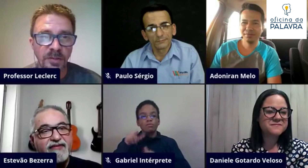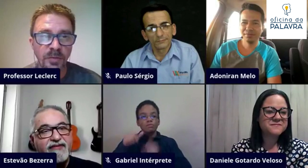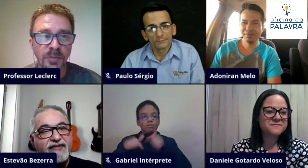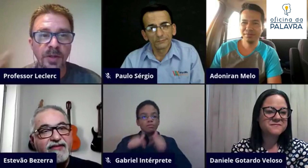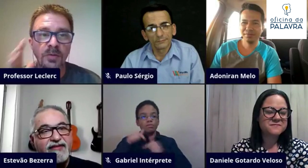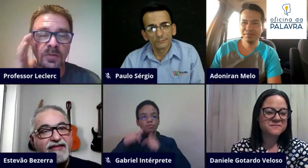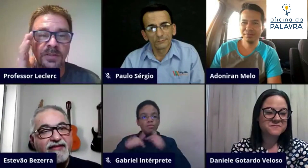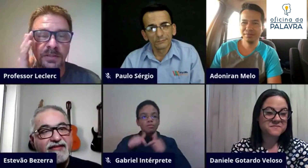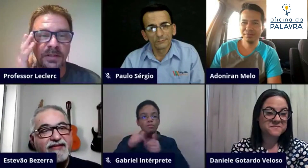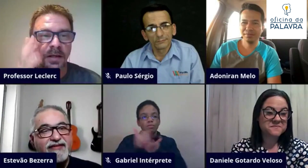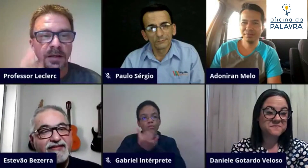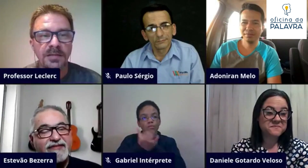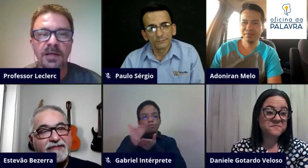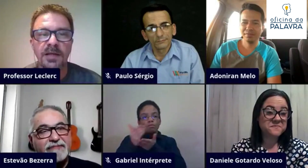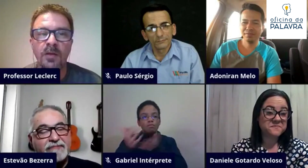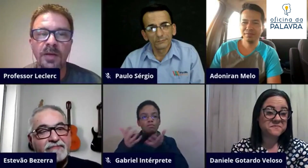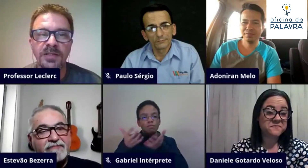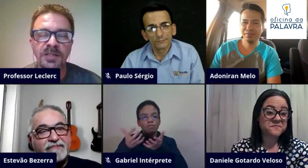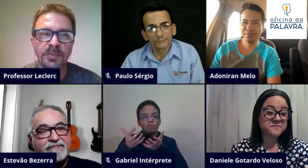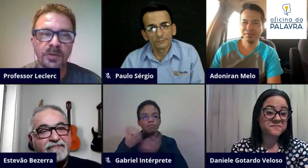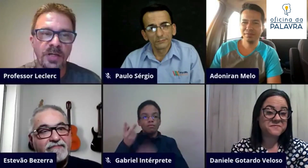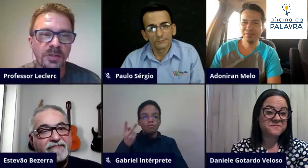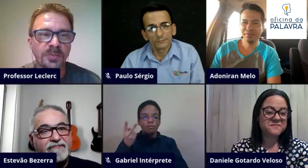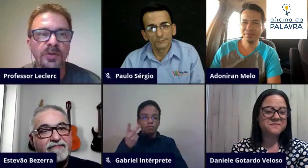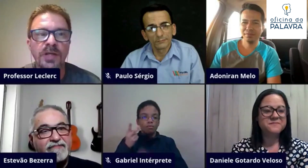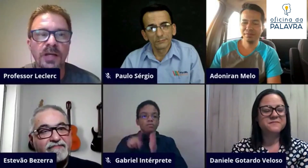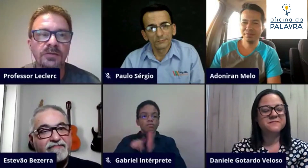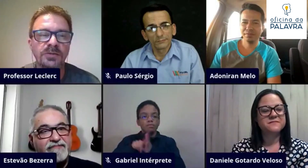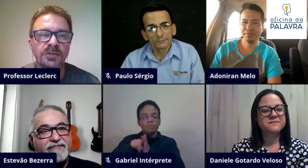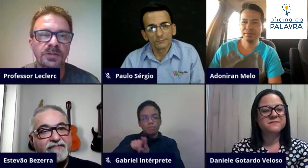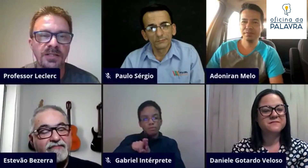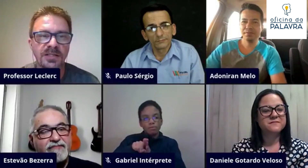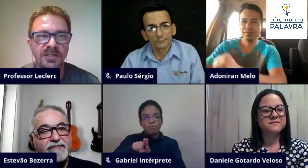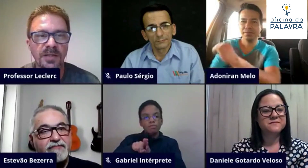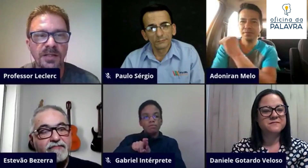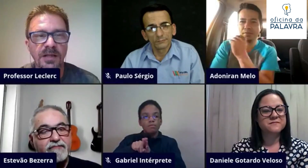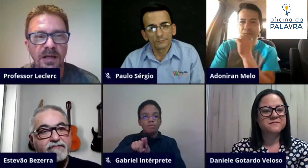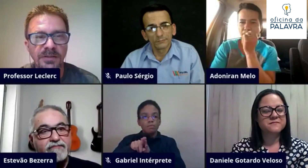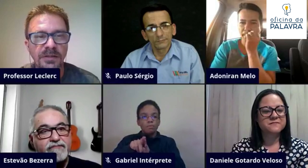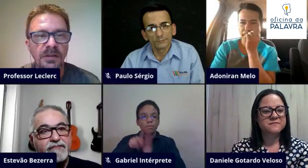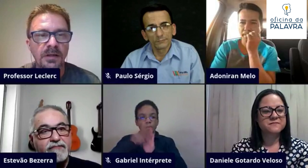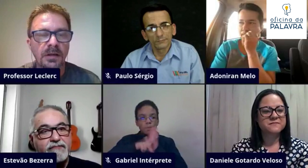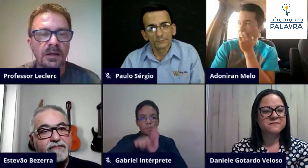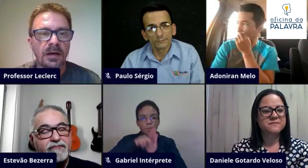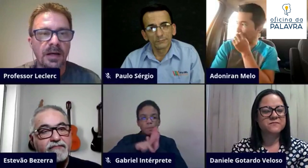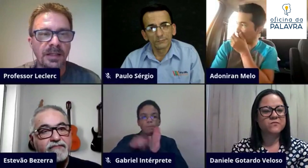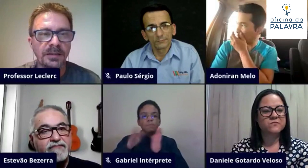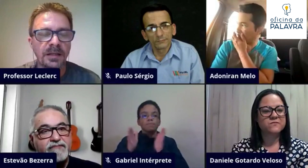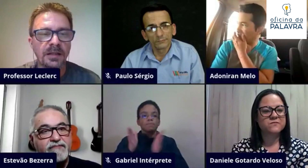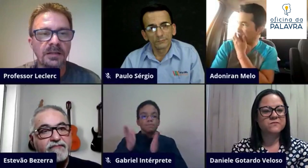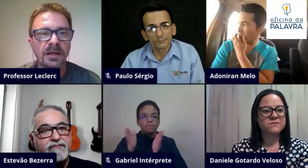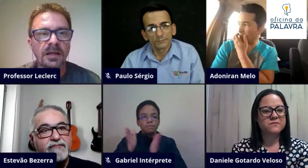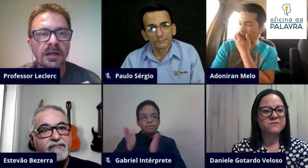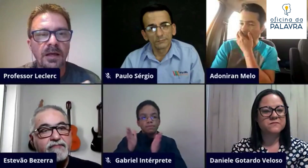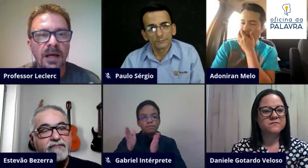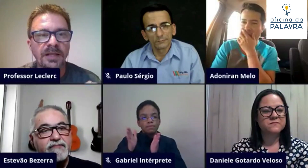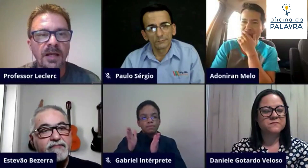queria fazer 2 perguntas. Se realmente esses projetos de acessibilidade